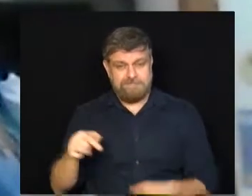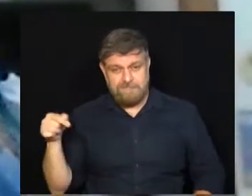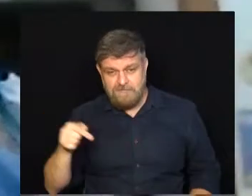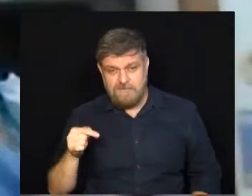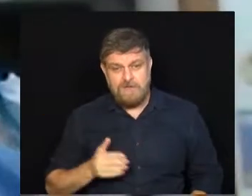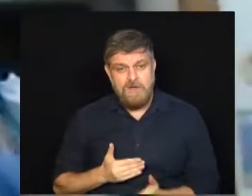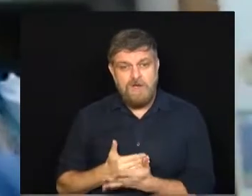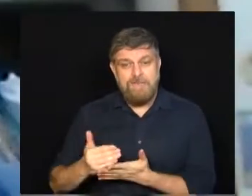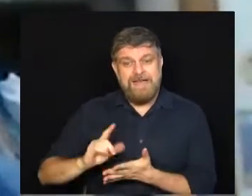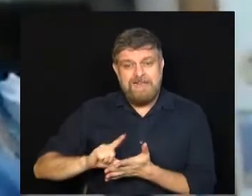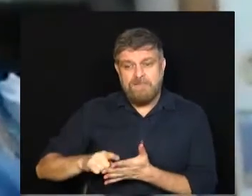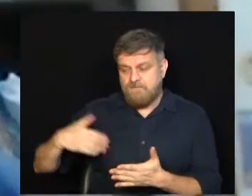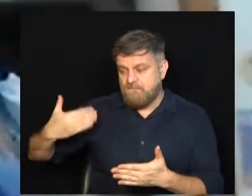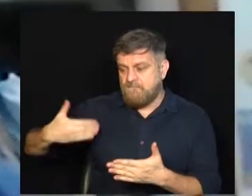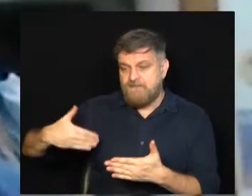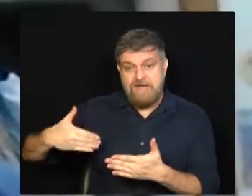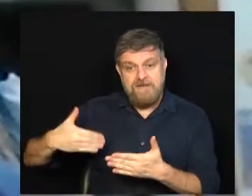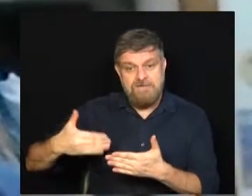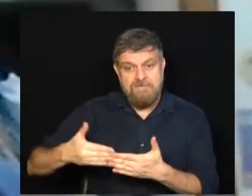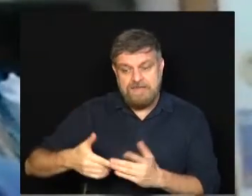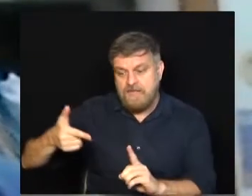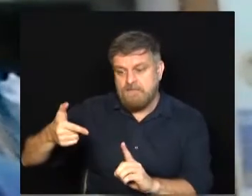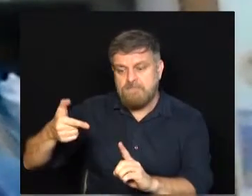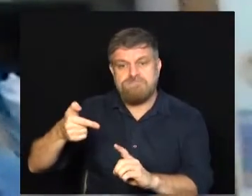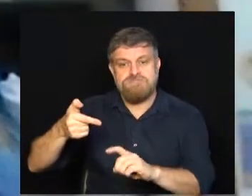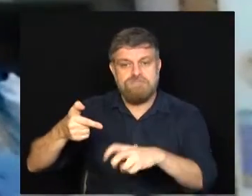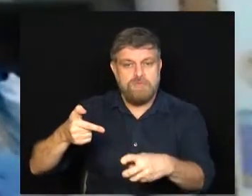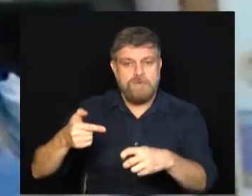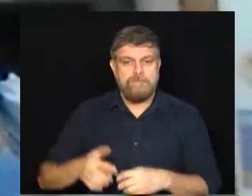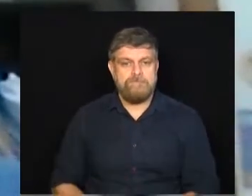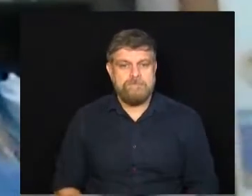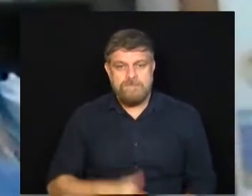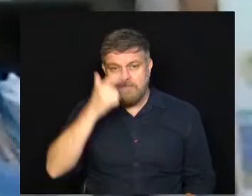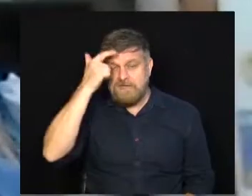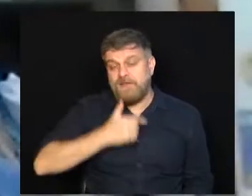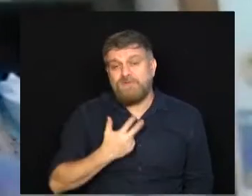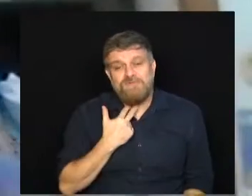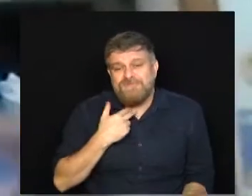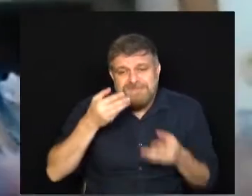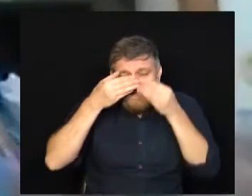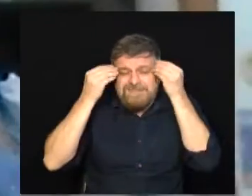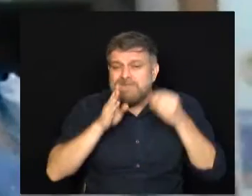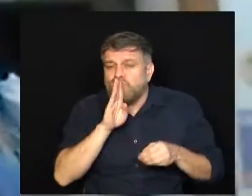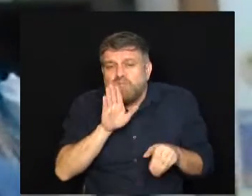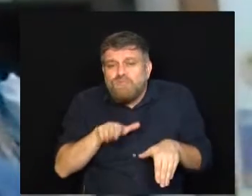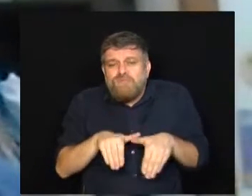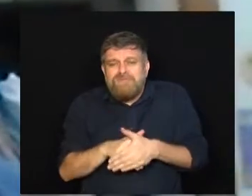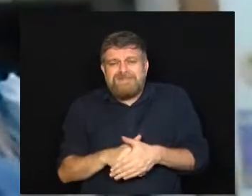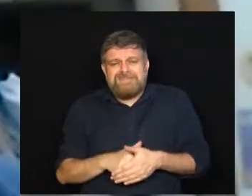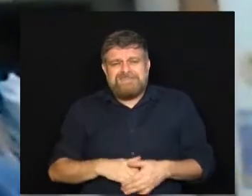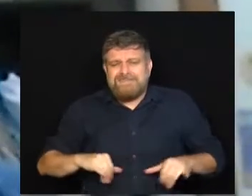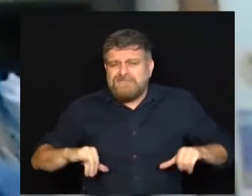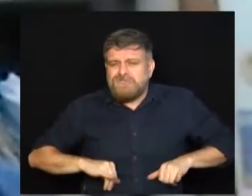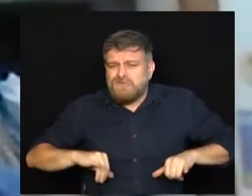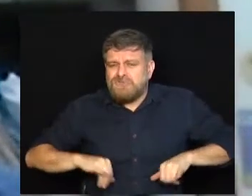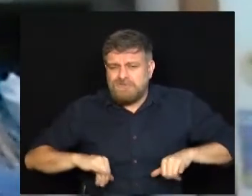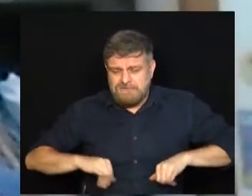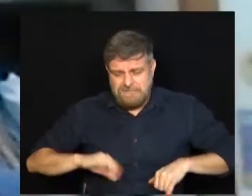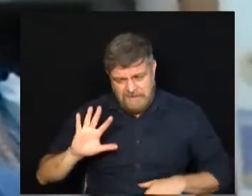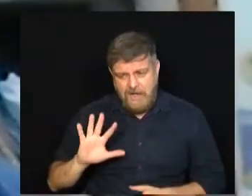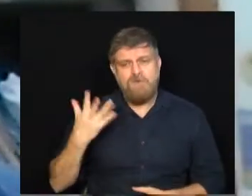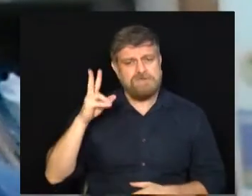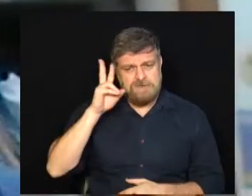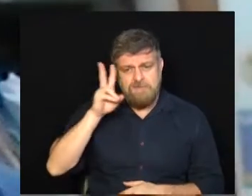que na ponta vai matar. Eu queria lembrar um episódio aqui que eu não poderia deixar de... Isso é doloroso, mas a gente tem que